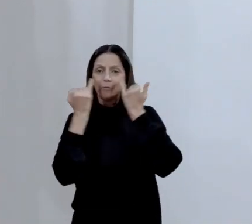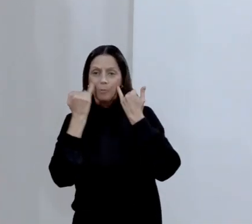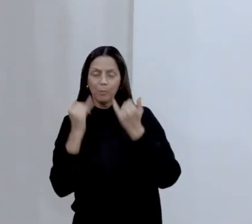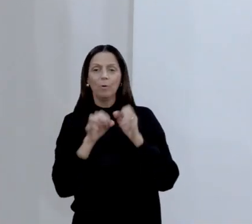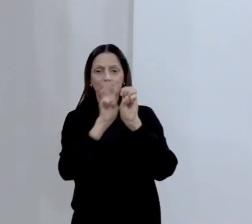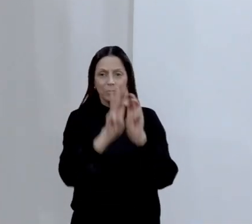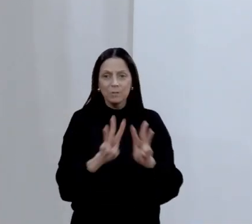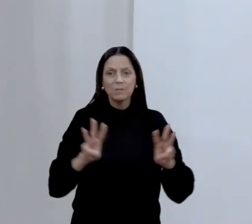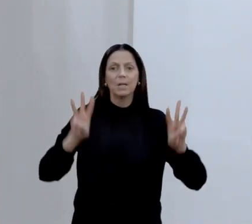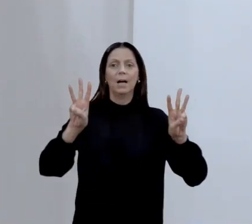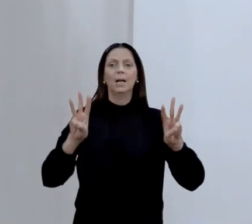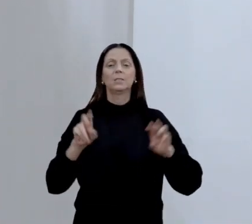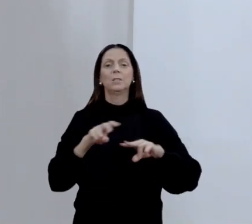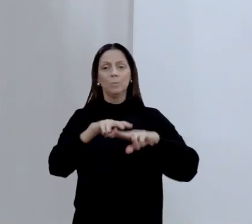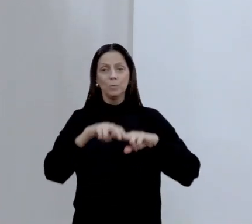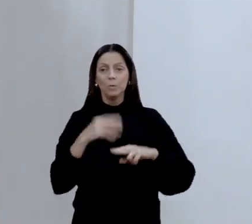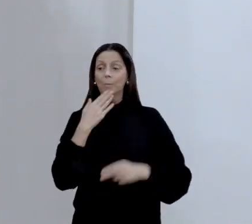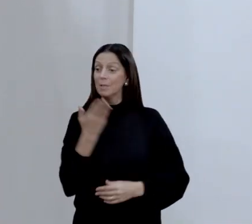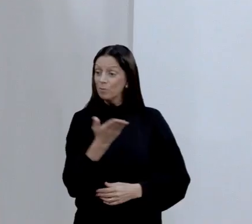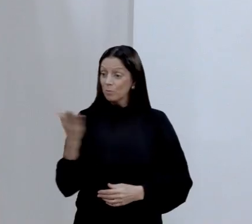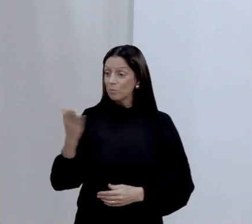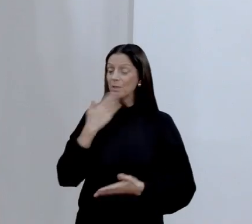e por isso que eu quero esse requerimento, que os senhores aprovem,